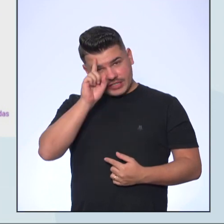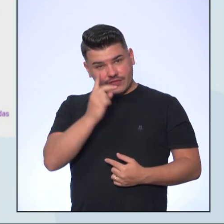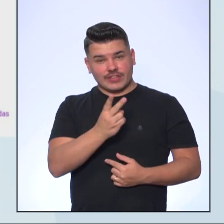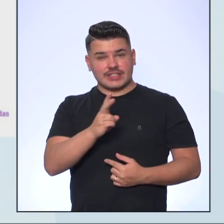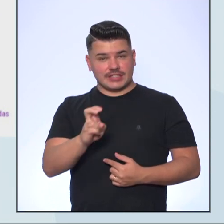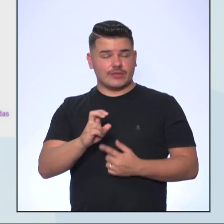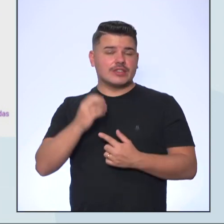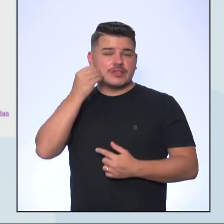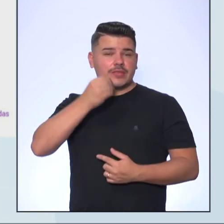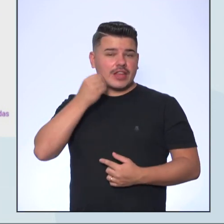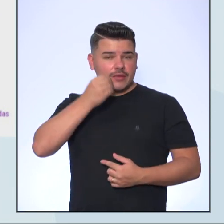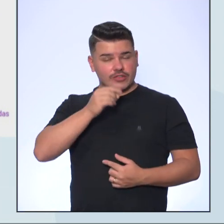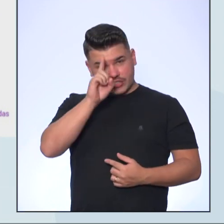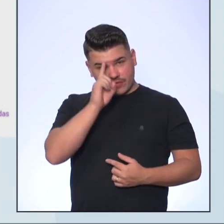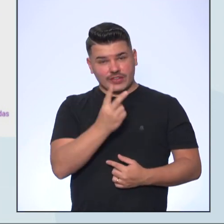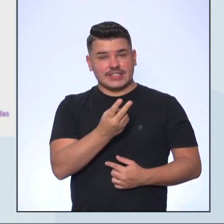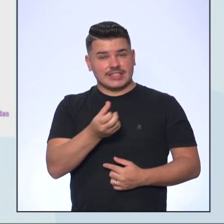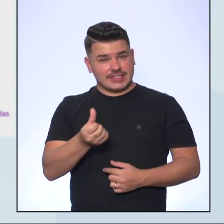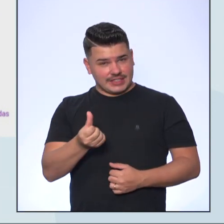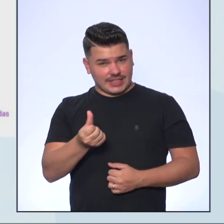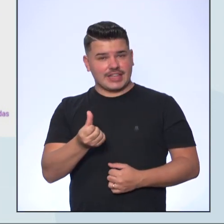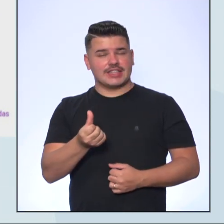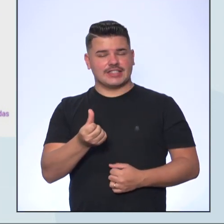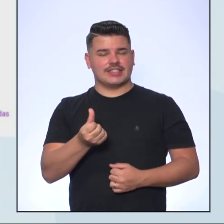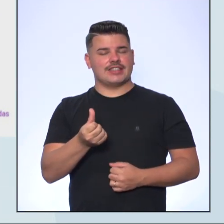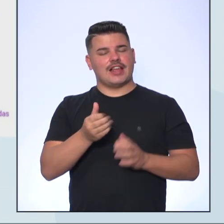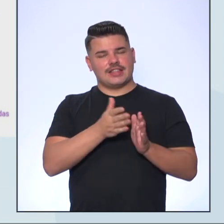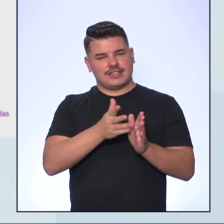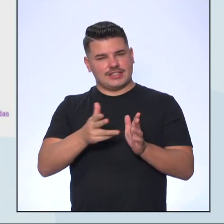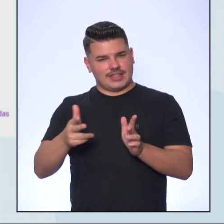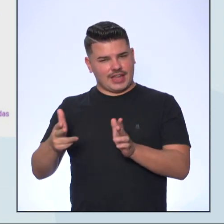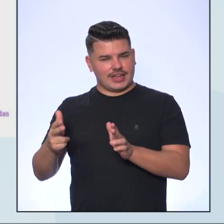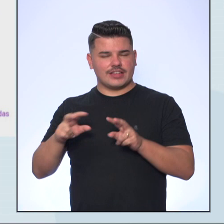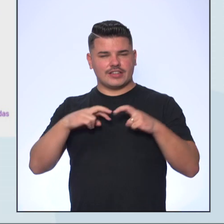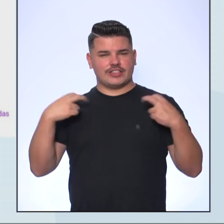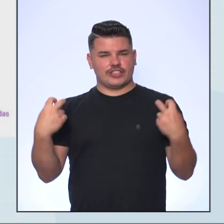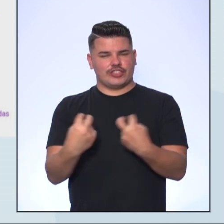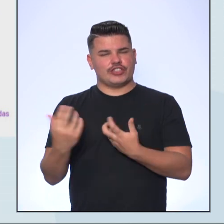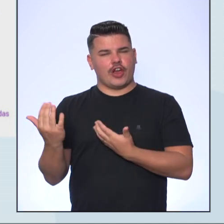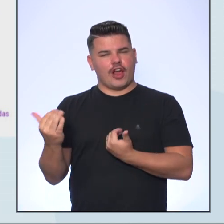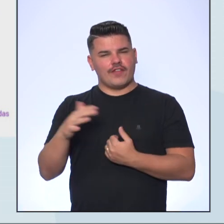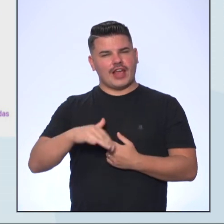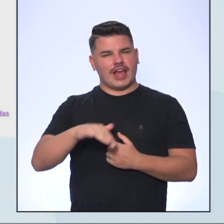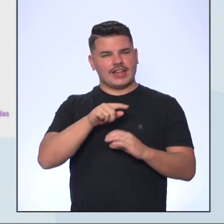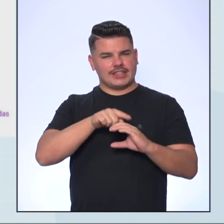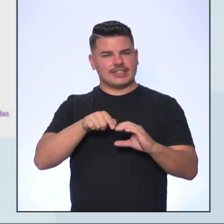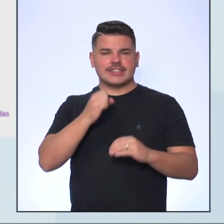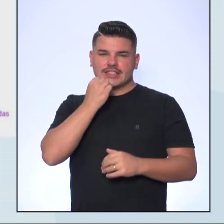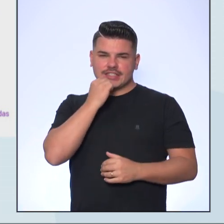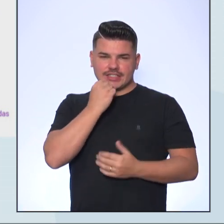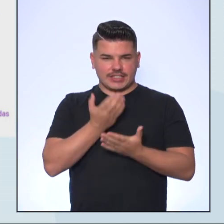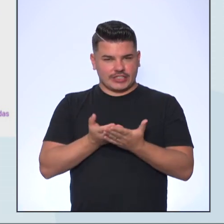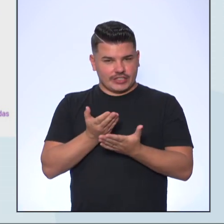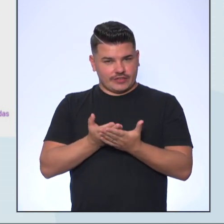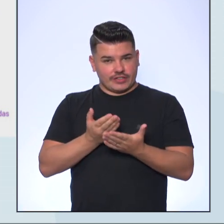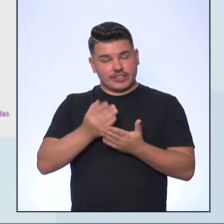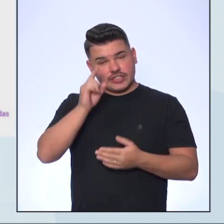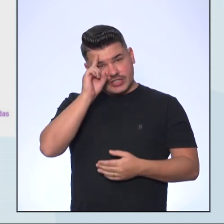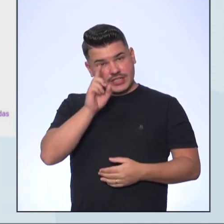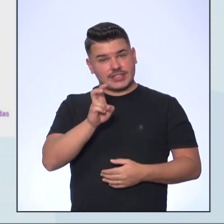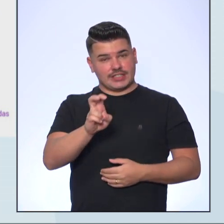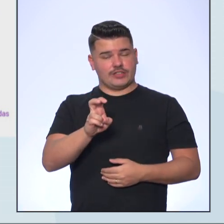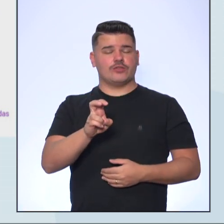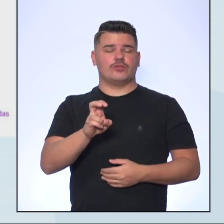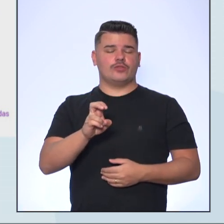semana. 26 de junho, série trajetórias e mesa redonda com jovens cientistas. E na última semana, 5 de junho, na semana